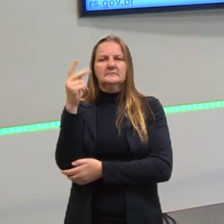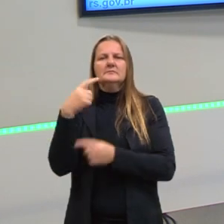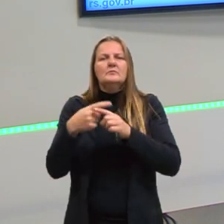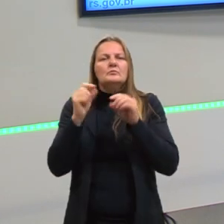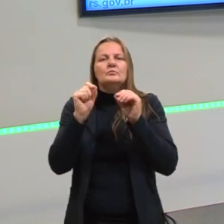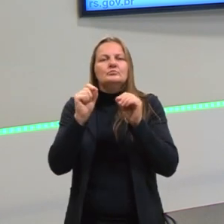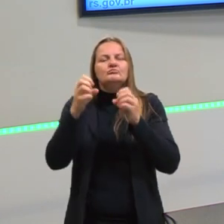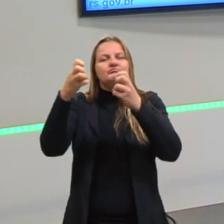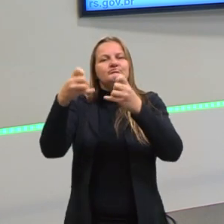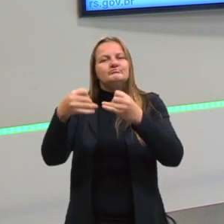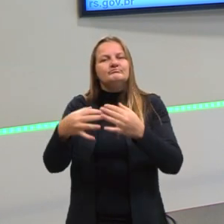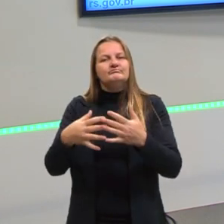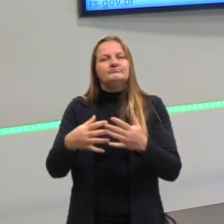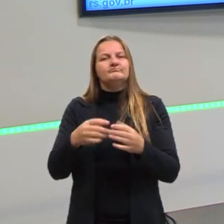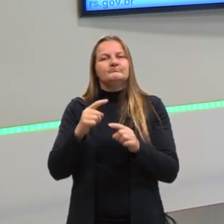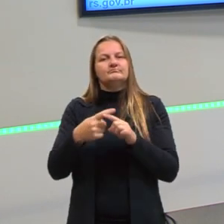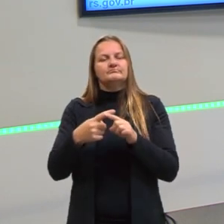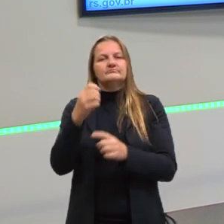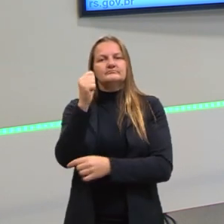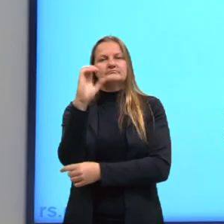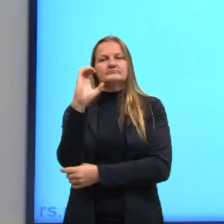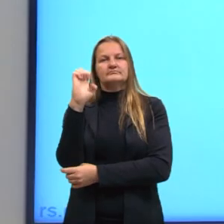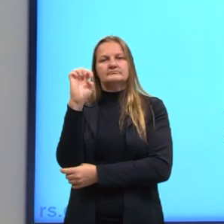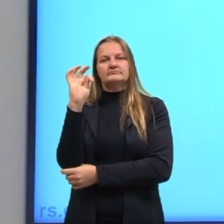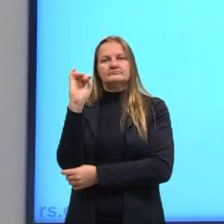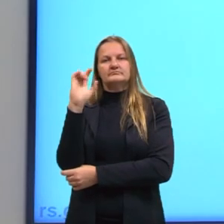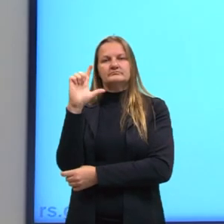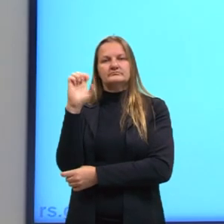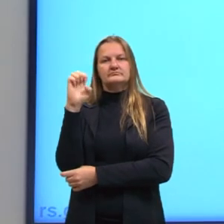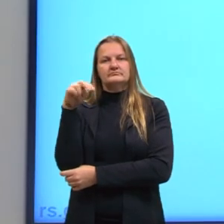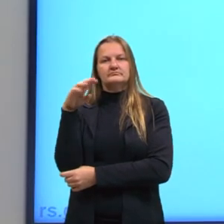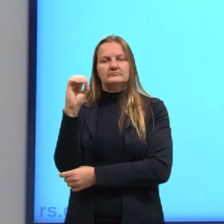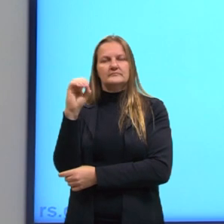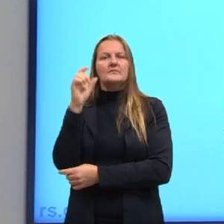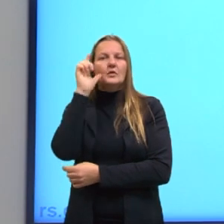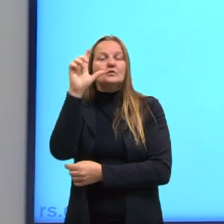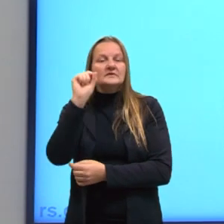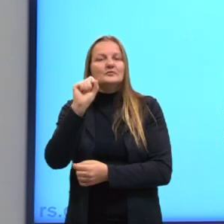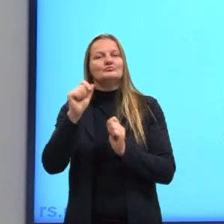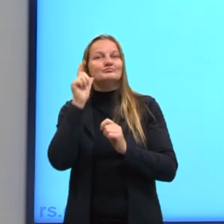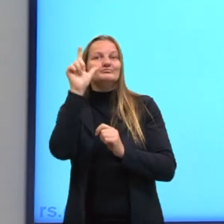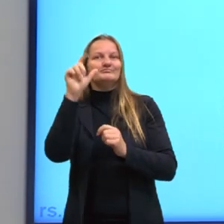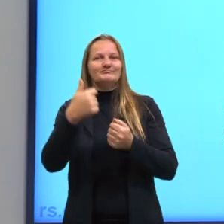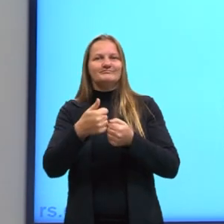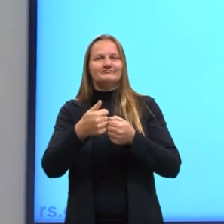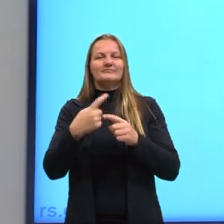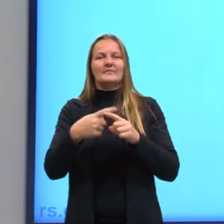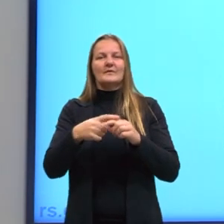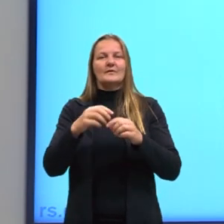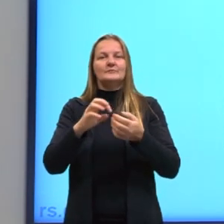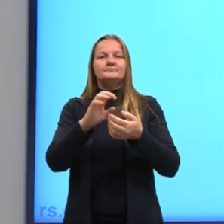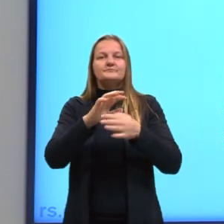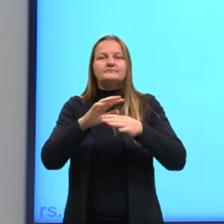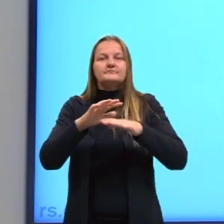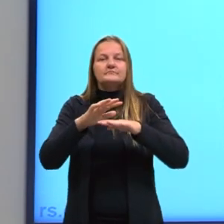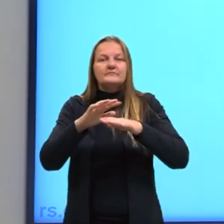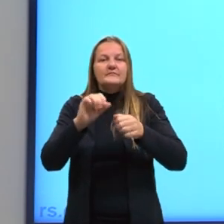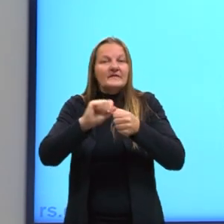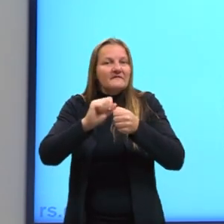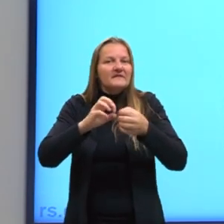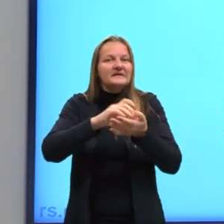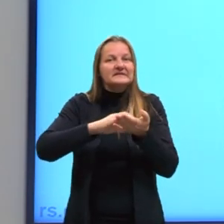o meu produto o que eu queria obter que era acetileno acetileno conseguiu obter consegui Então as operações que eu